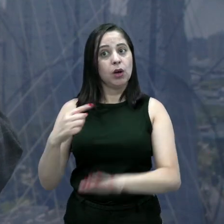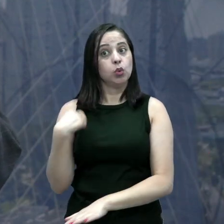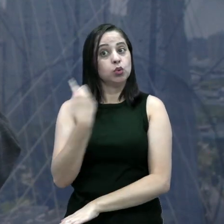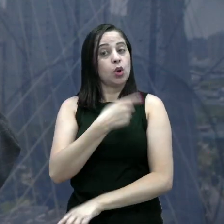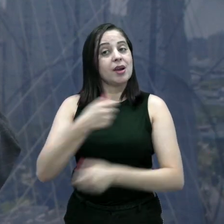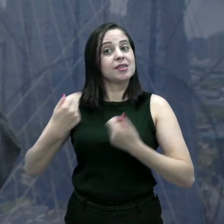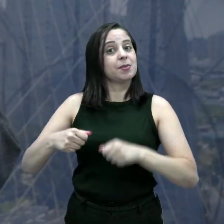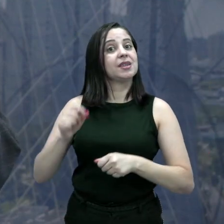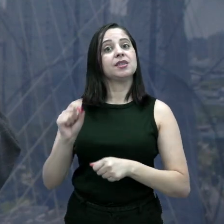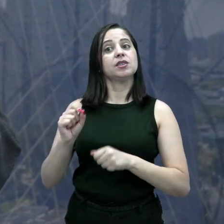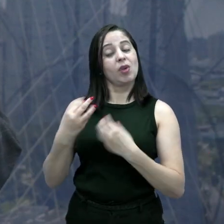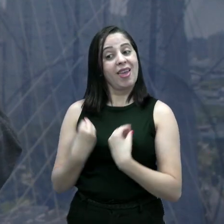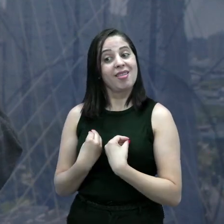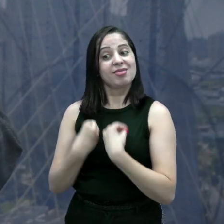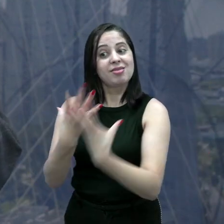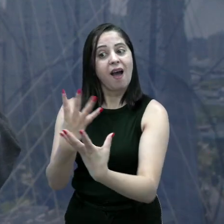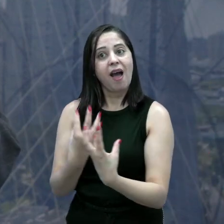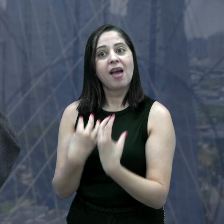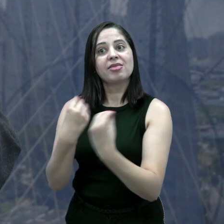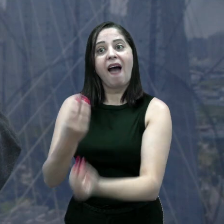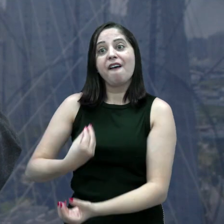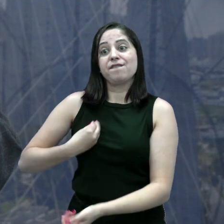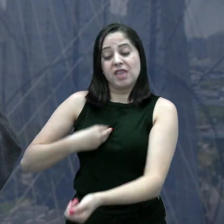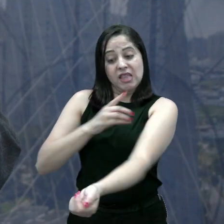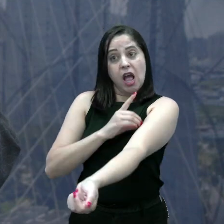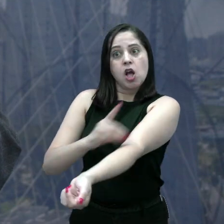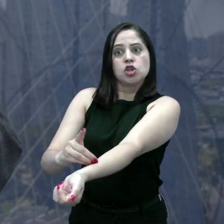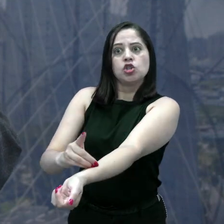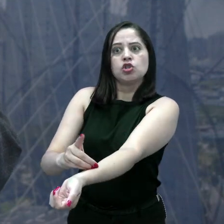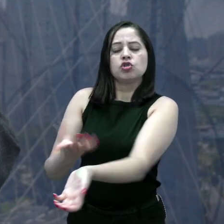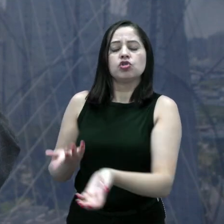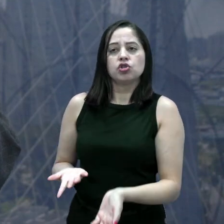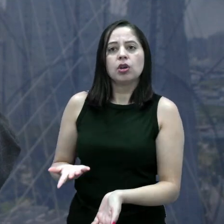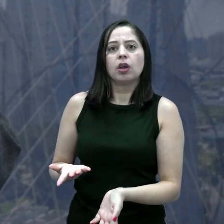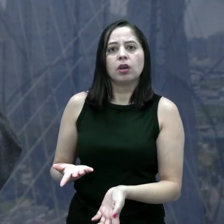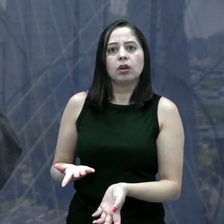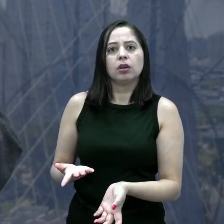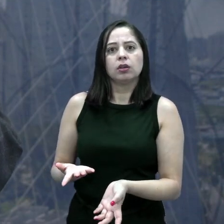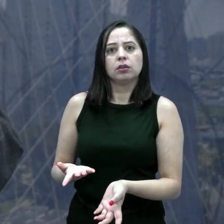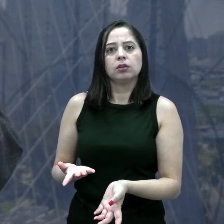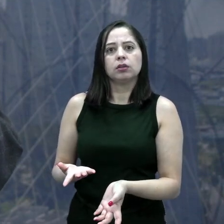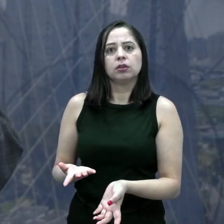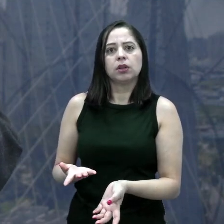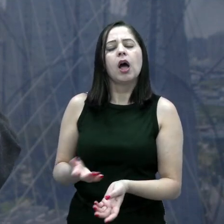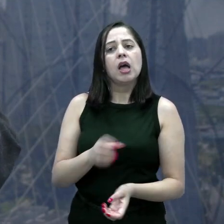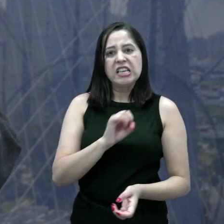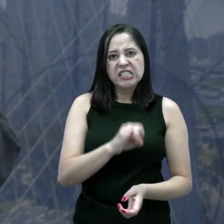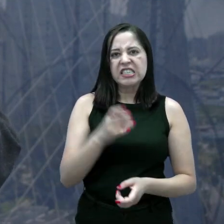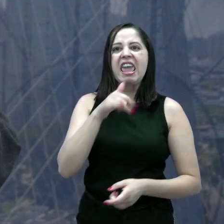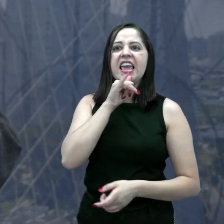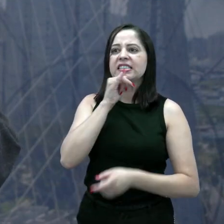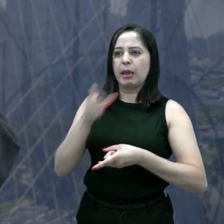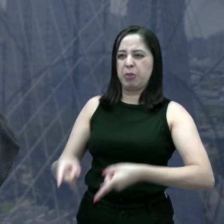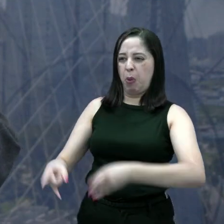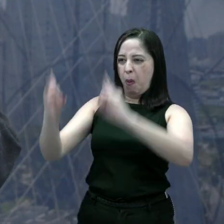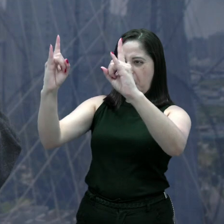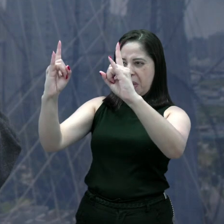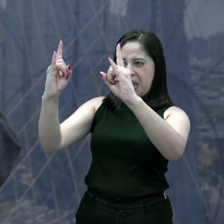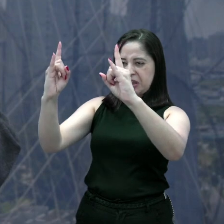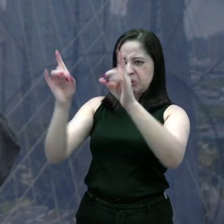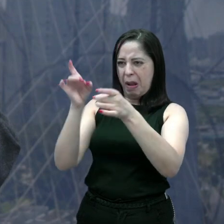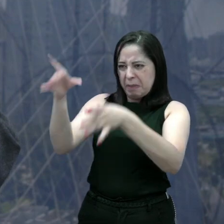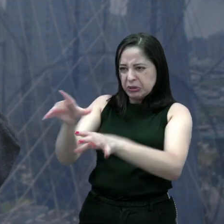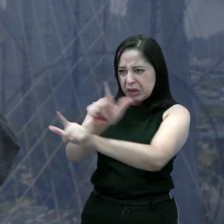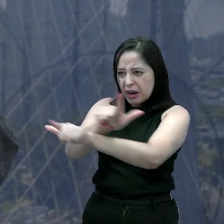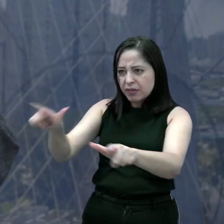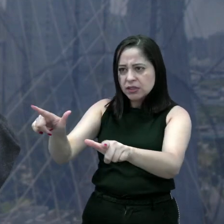dar mais dignidade. E há, sim, condições. Pega um prédio público, pega a verba da ONU e